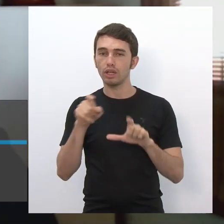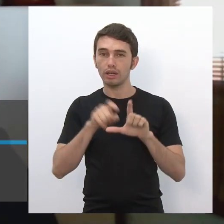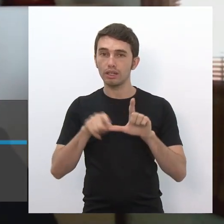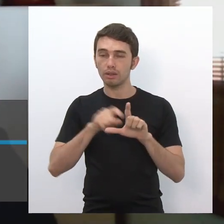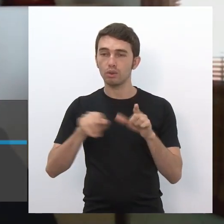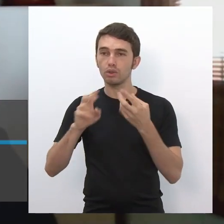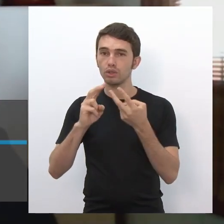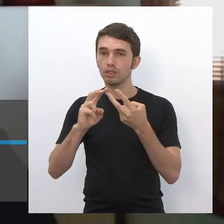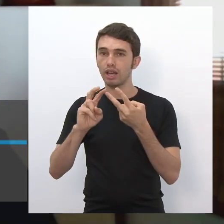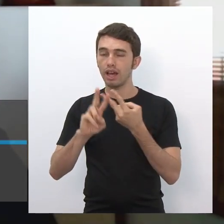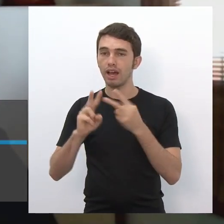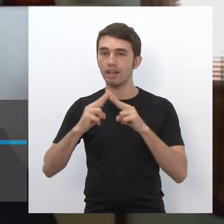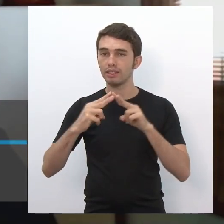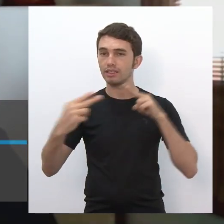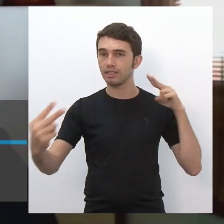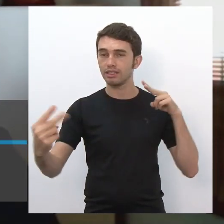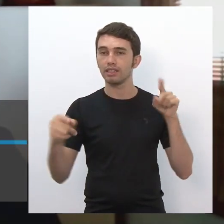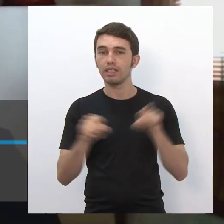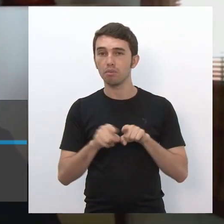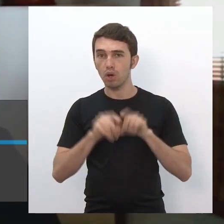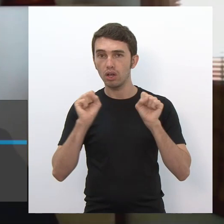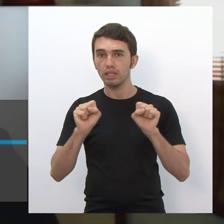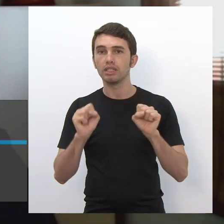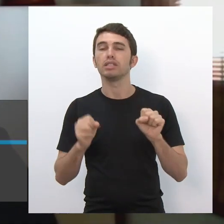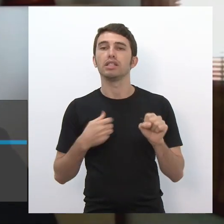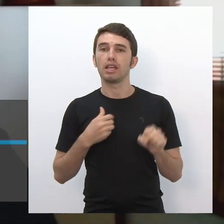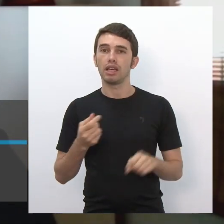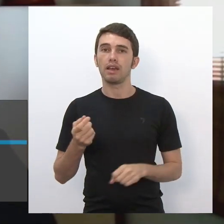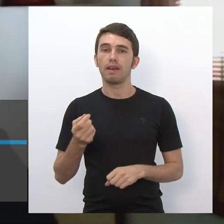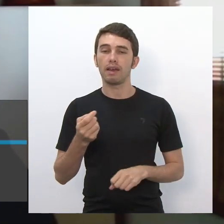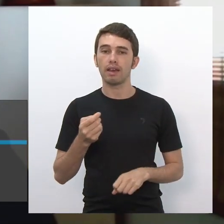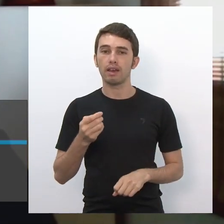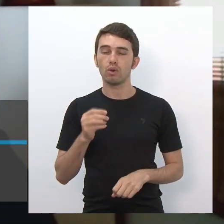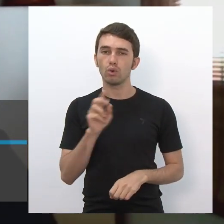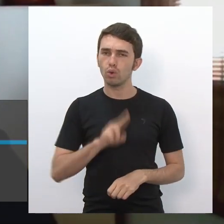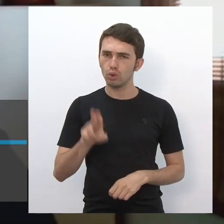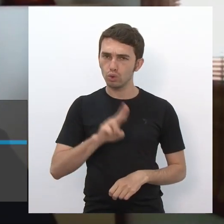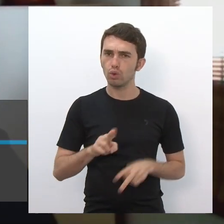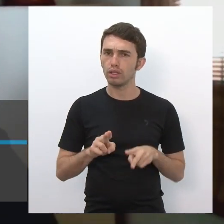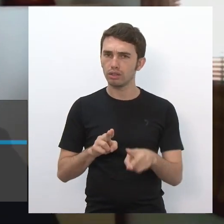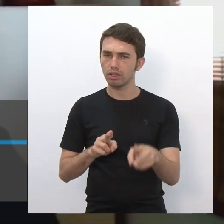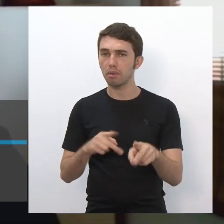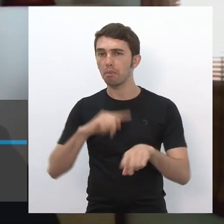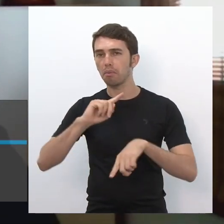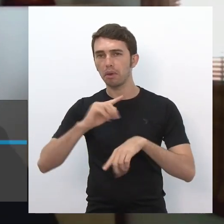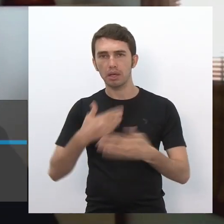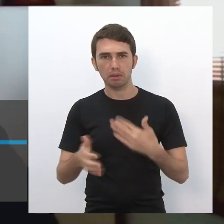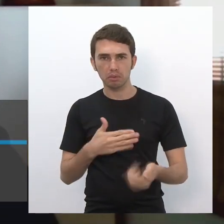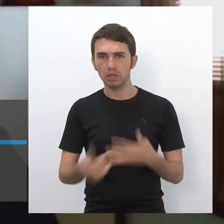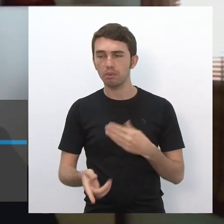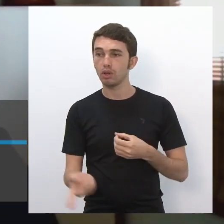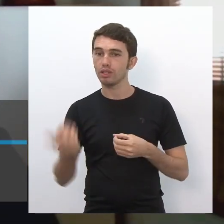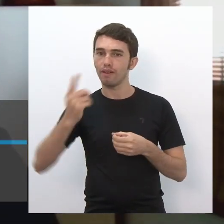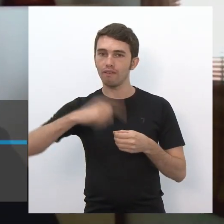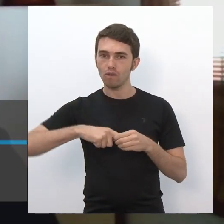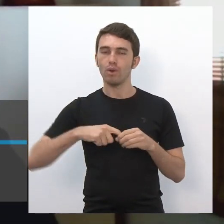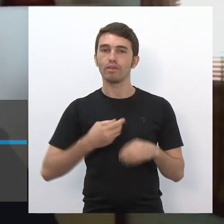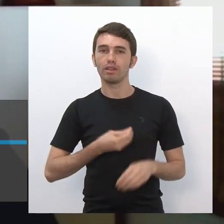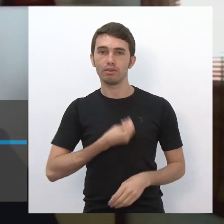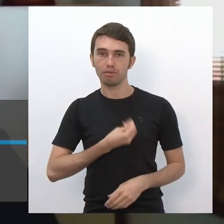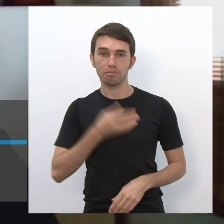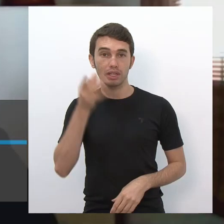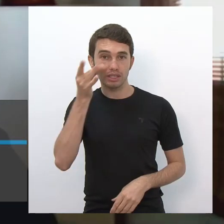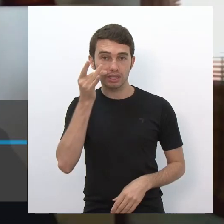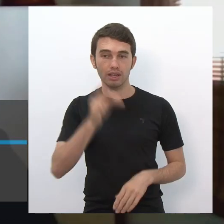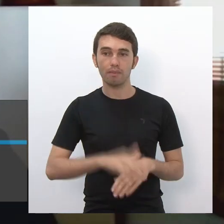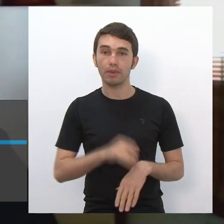aplicados e incorporados na sua prática mesmo após o retorno presencial. E para você que quer planejar e montar